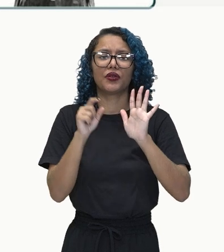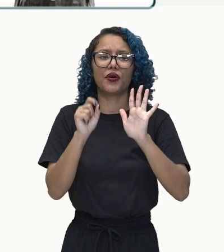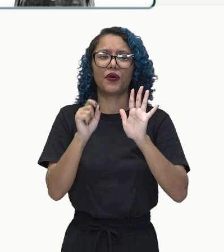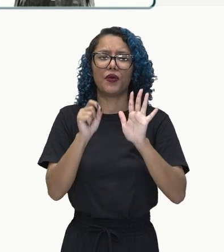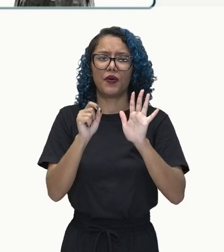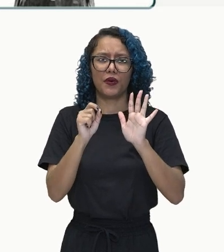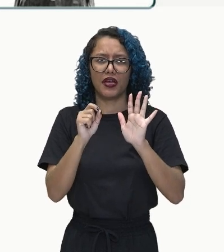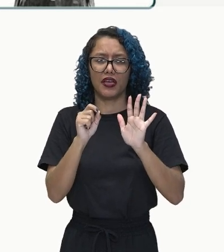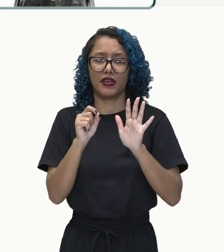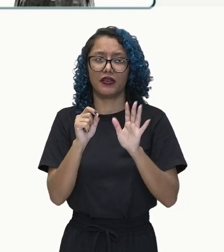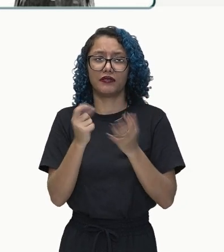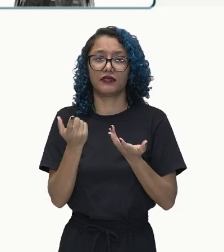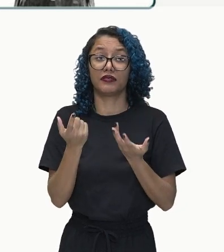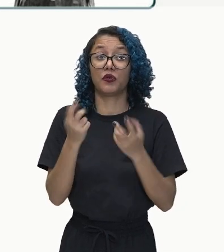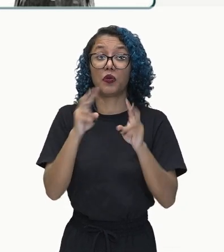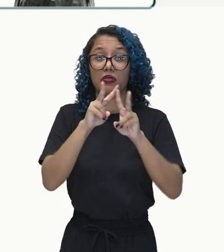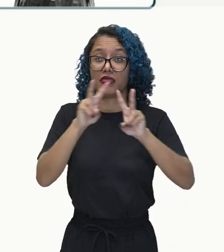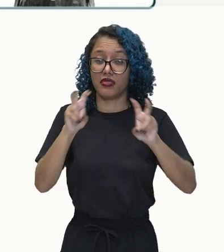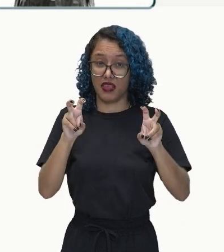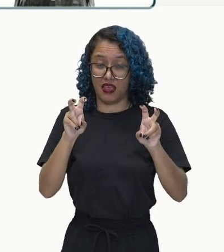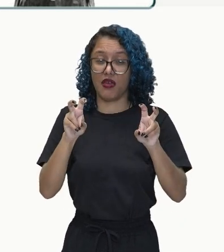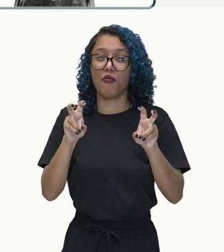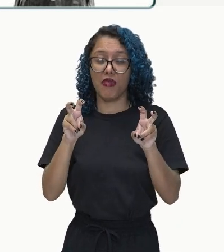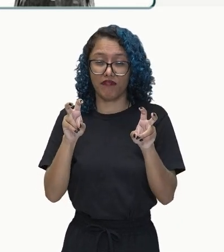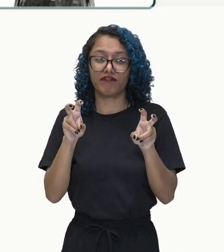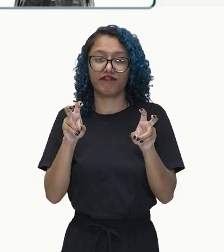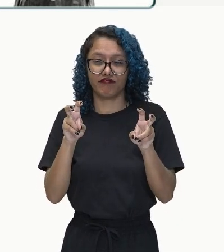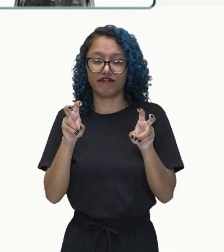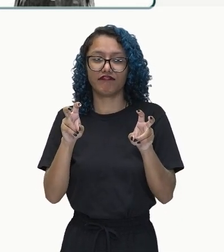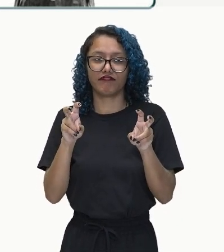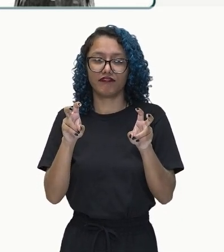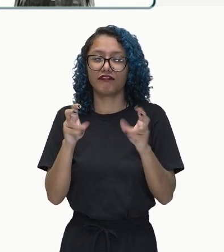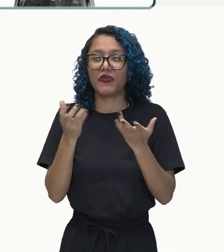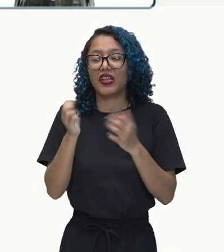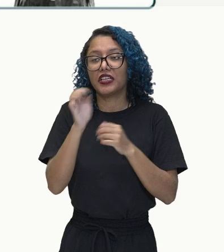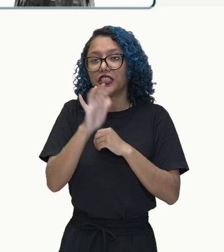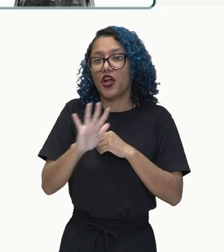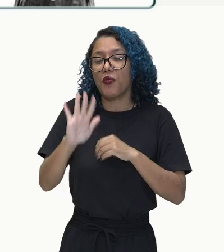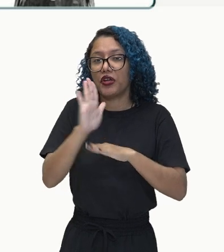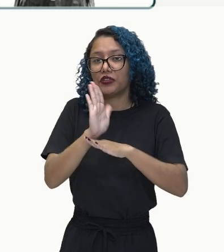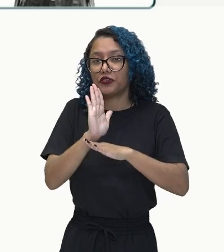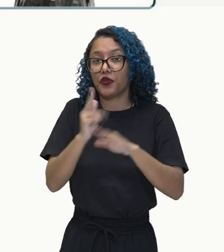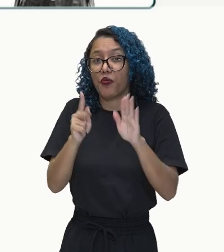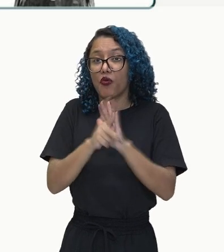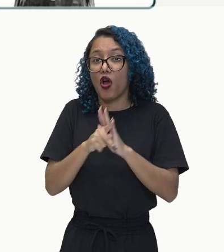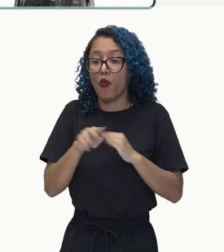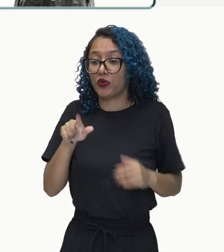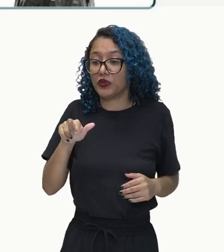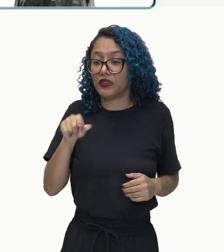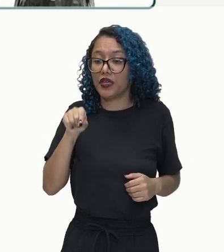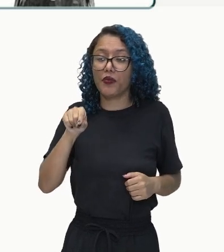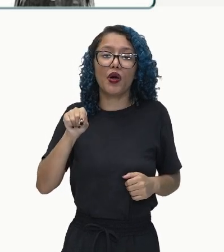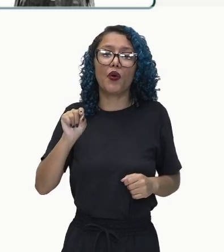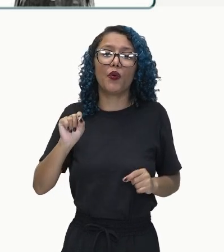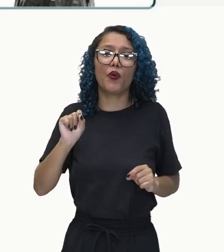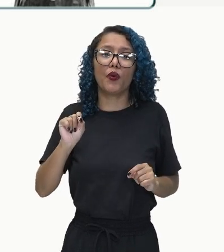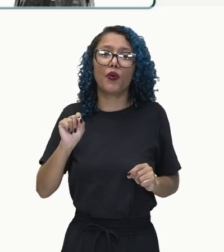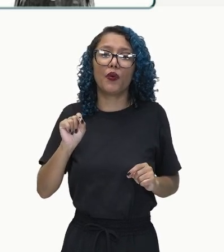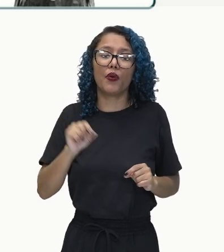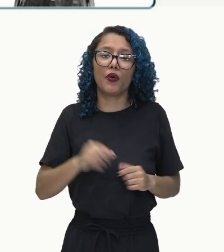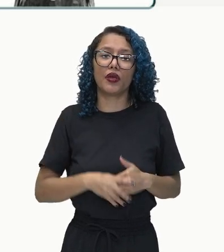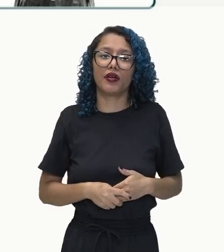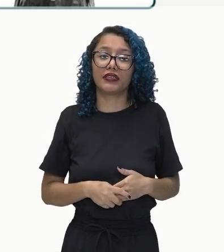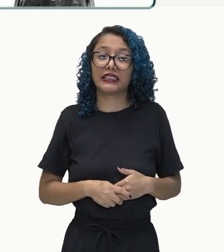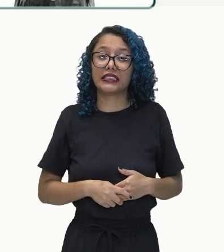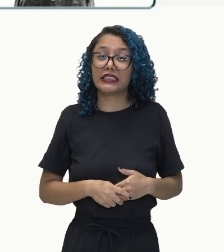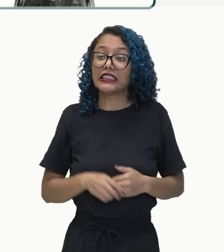do que trata, né, geralmente, os filmes dos irmãos Coen. Ele critica os